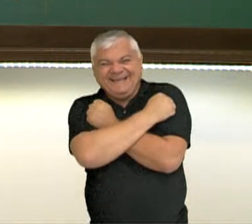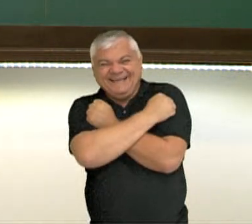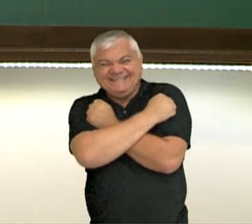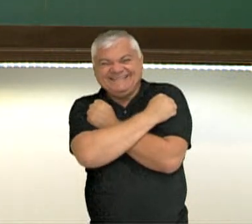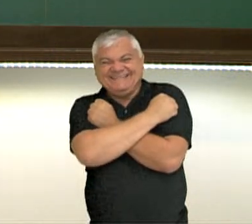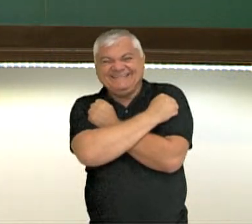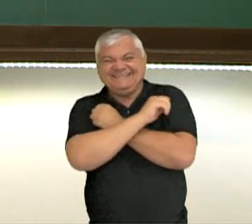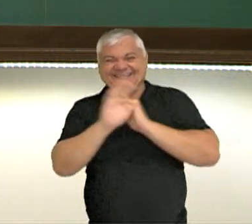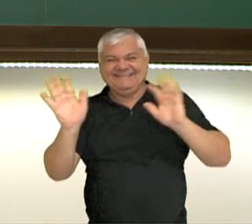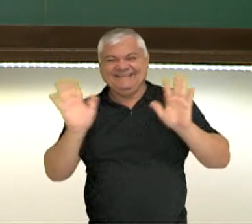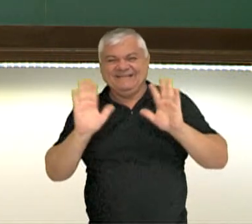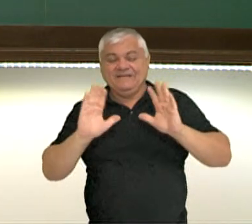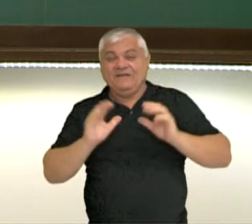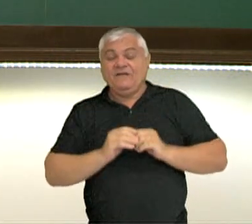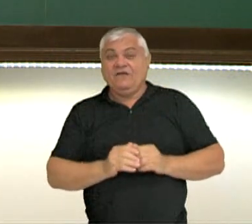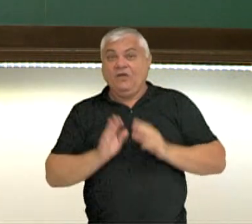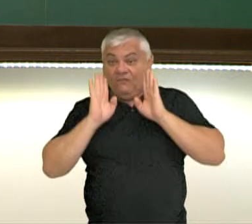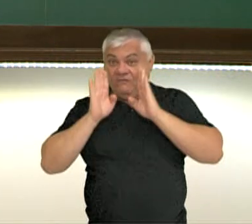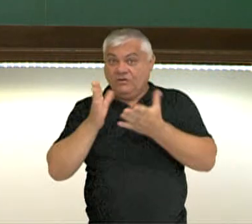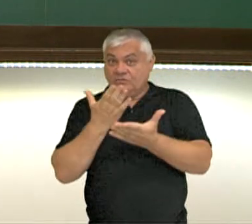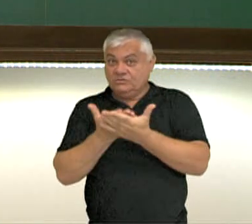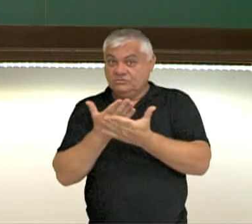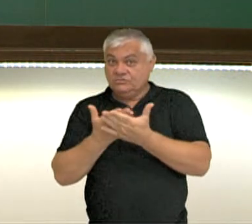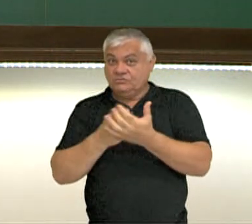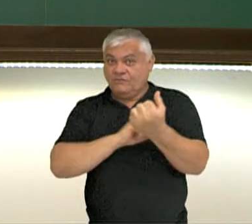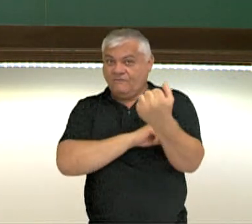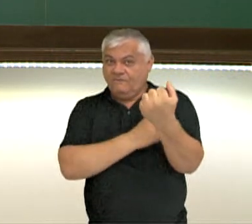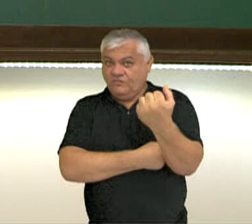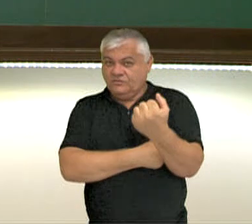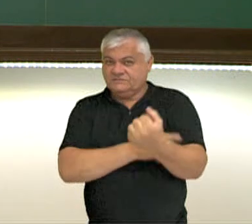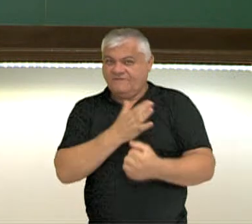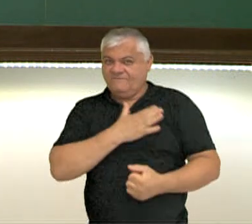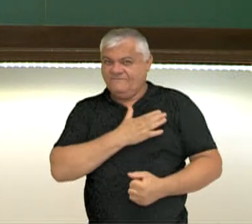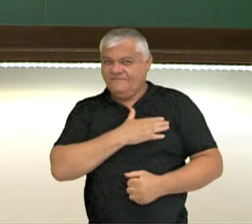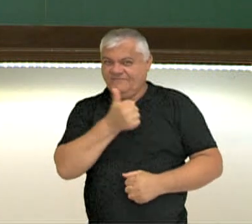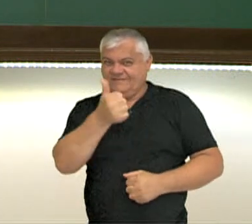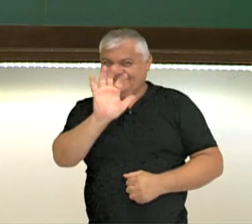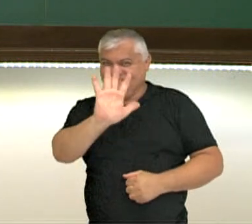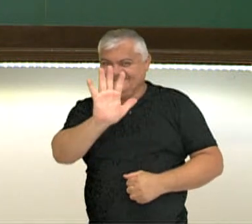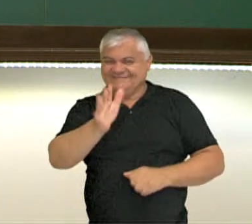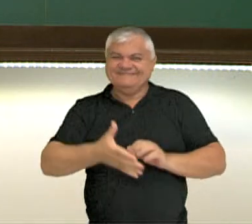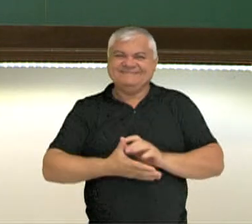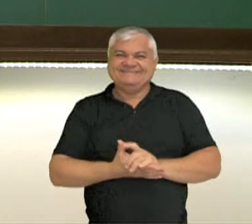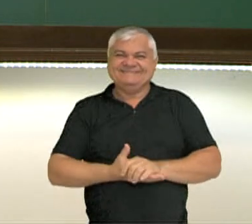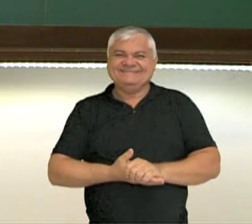a todos vocês. Foco nos estudos, força, fé no coração. Até breve.